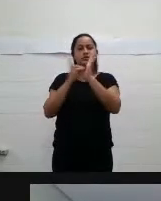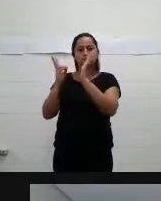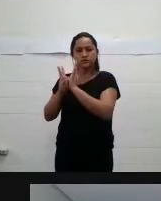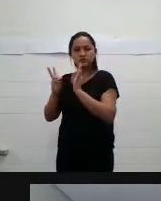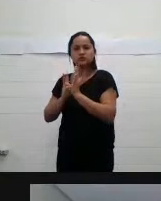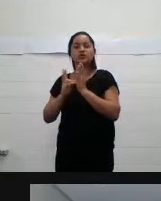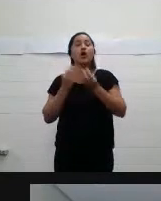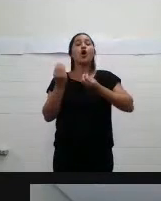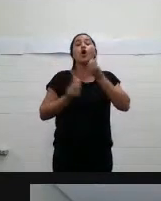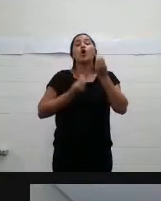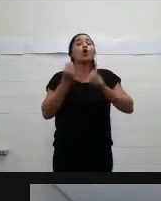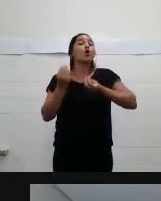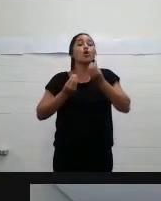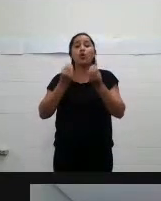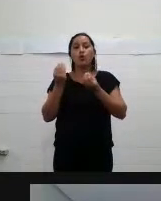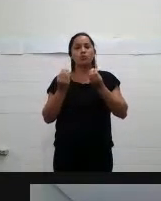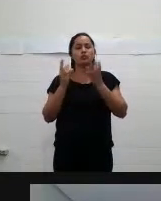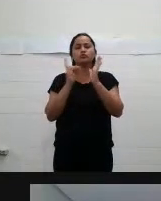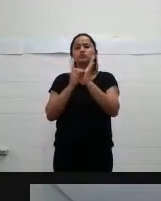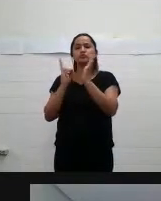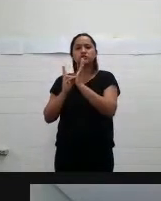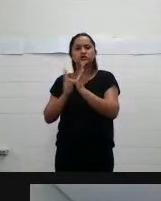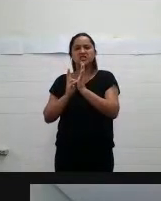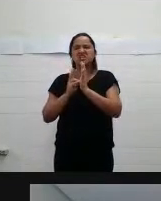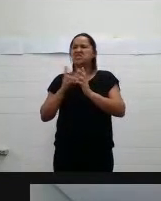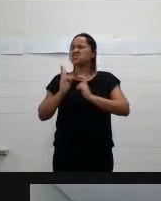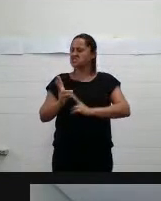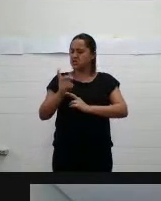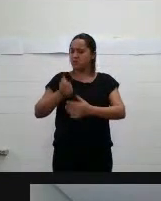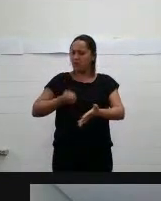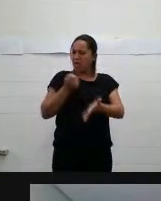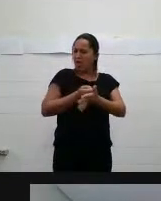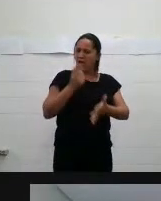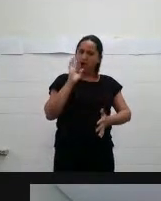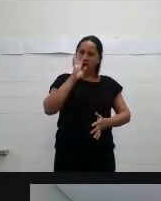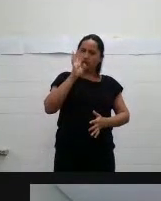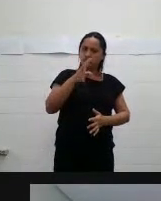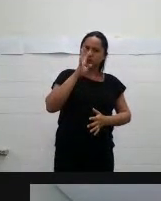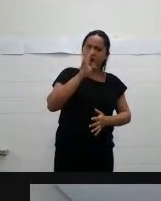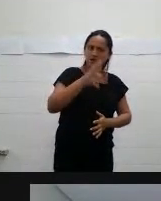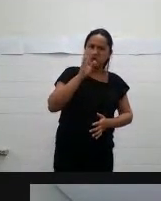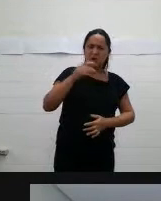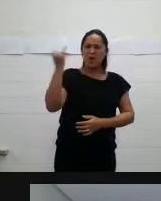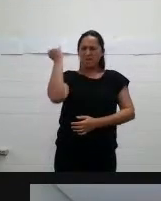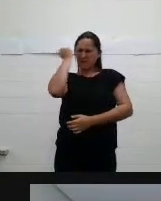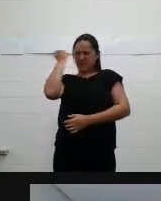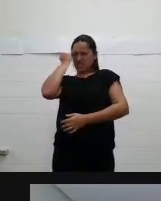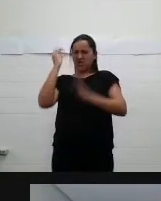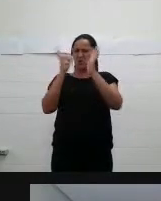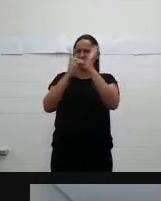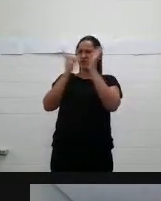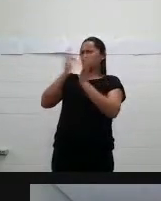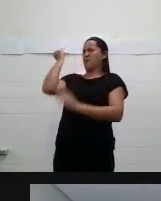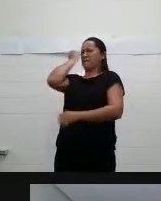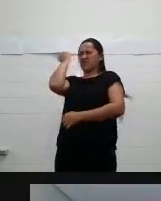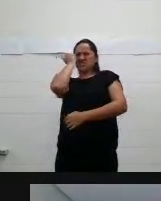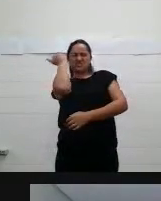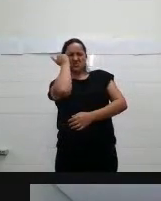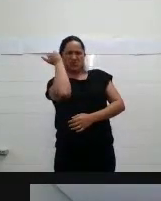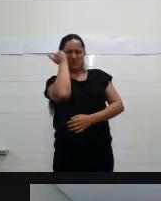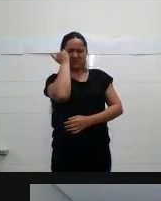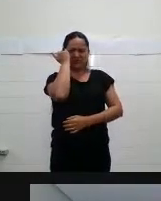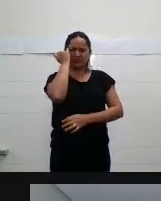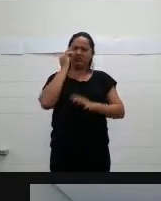maneira... Os indígenas foram sempre acusados de serem preguiçosos na história da literatura hegemônica no